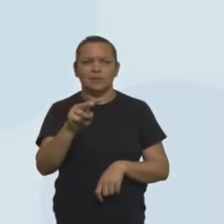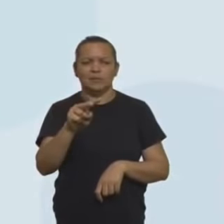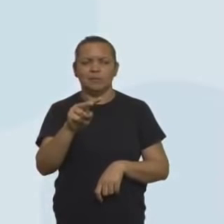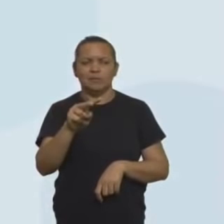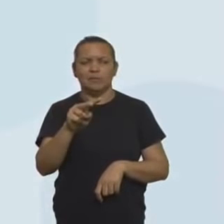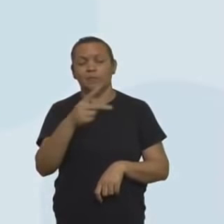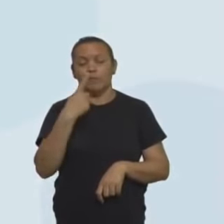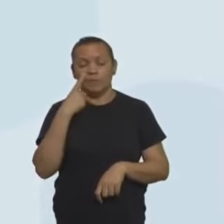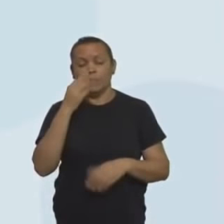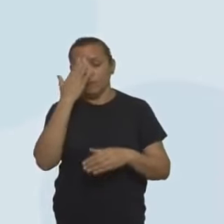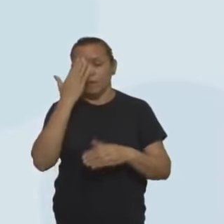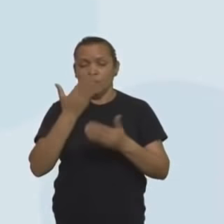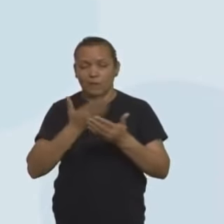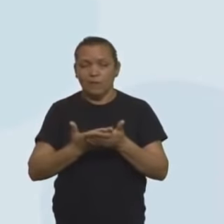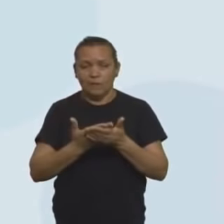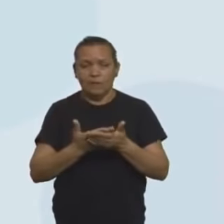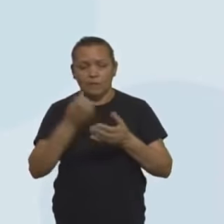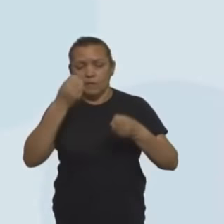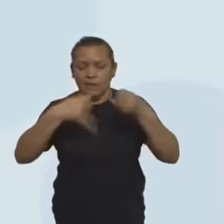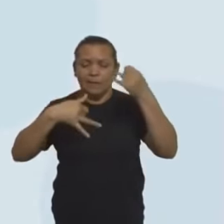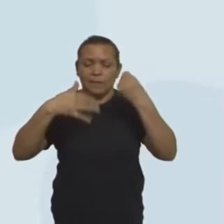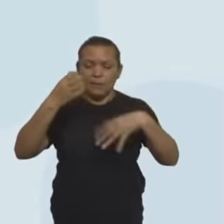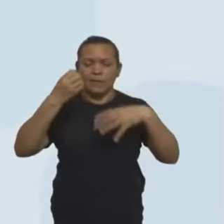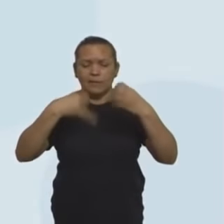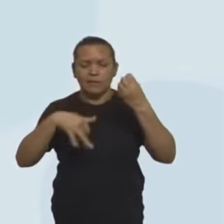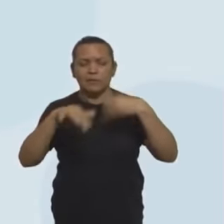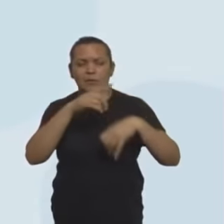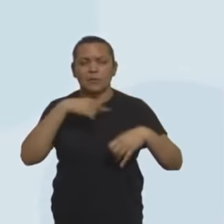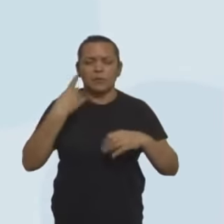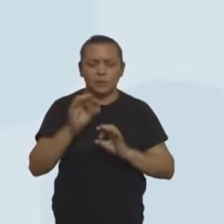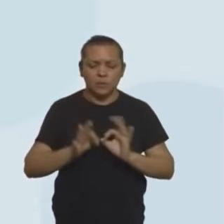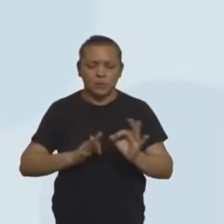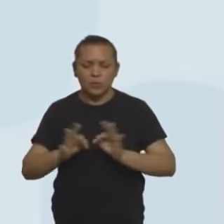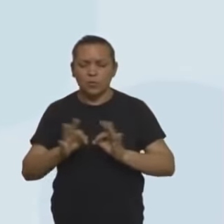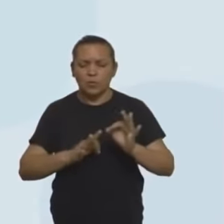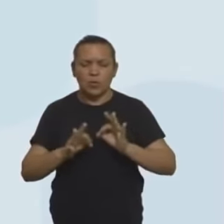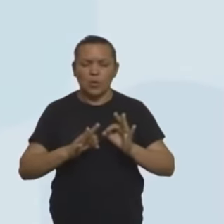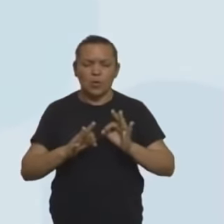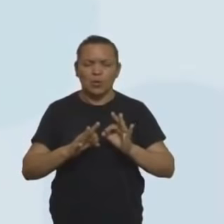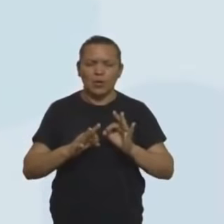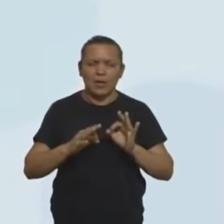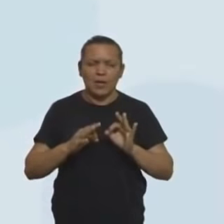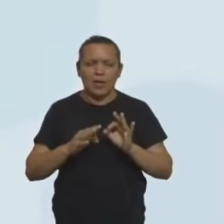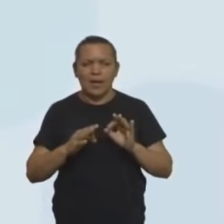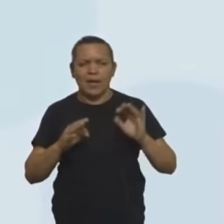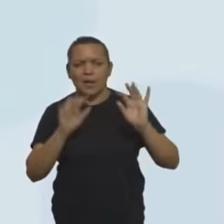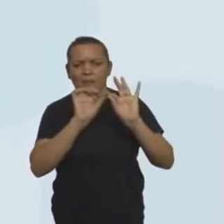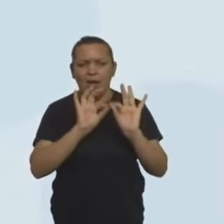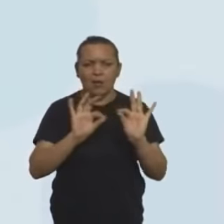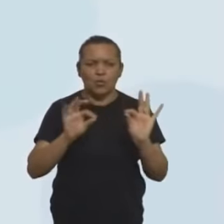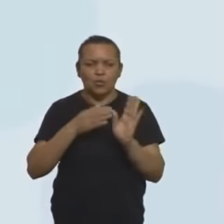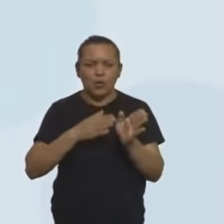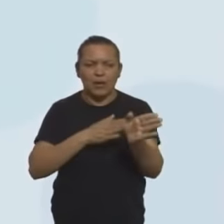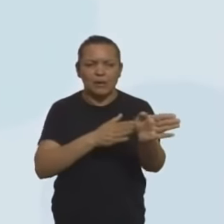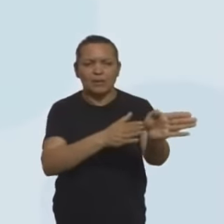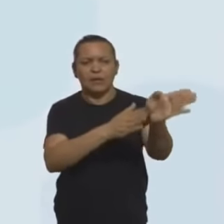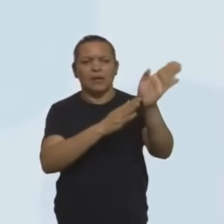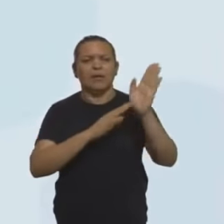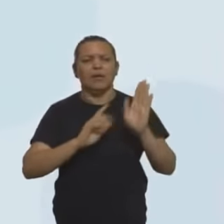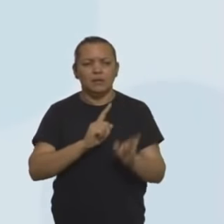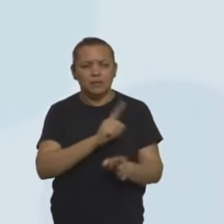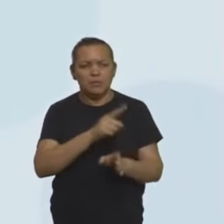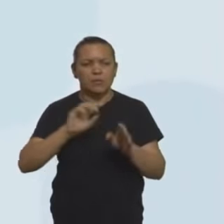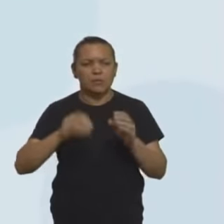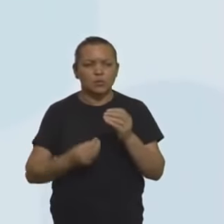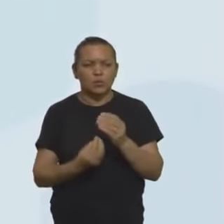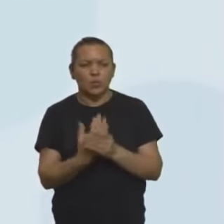muita confiança que eu digo para vocês que o nosso programa está muito alinhado com o CASEL, até porque eles foram